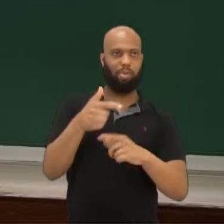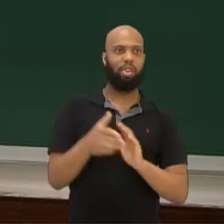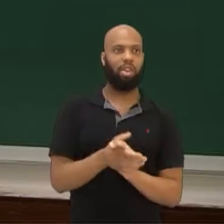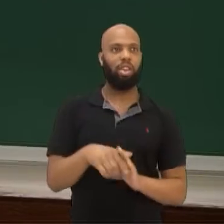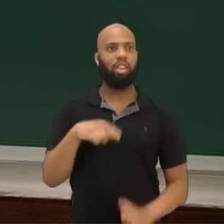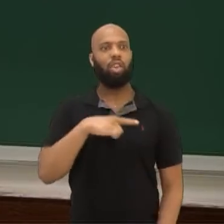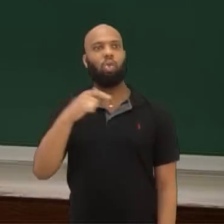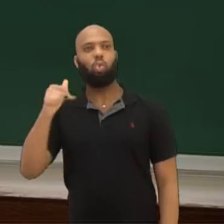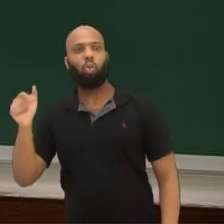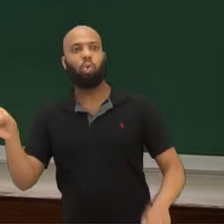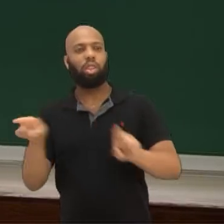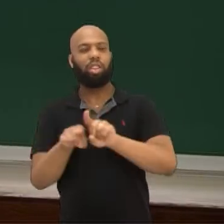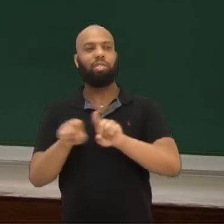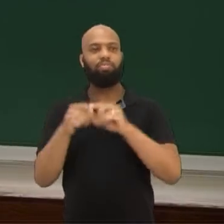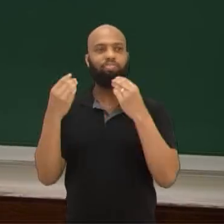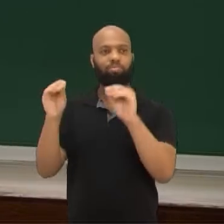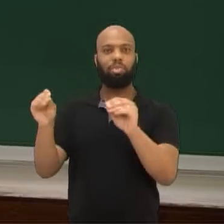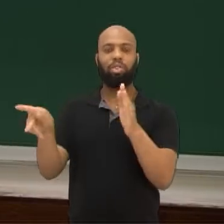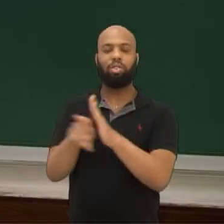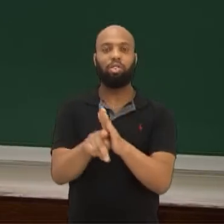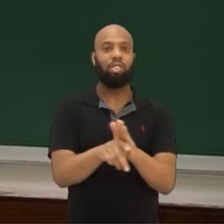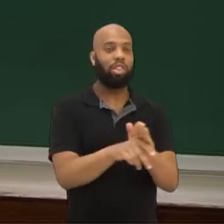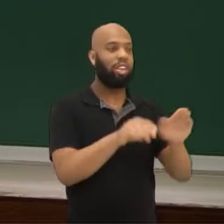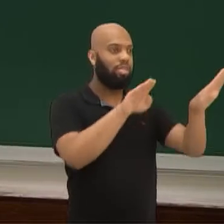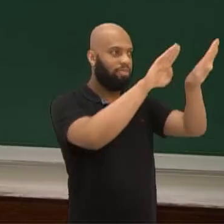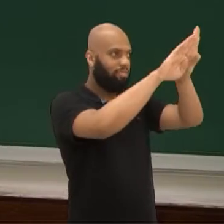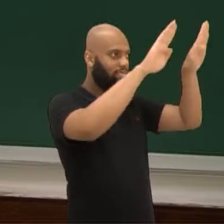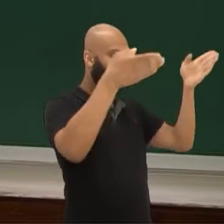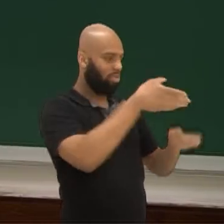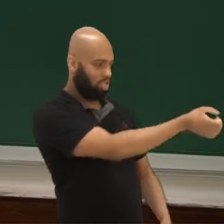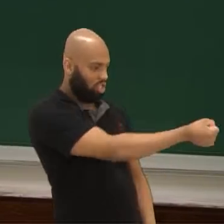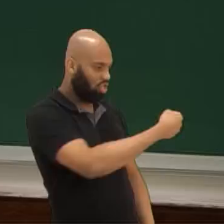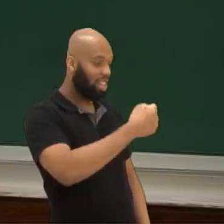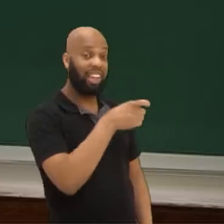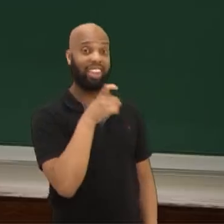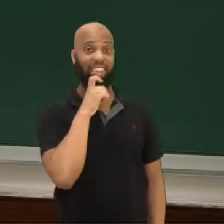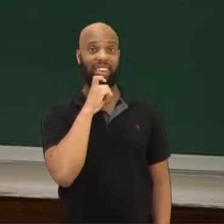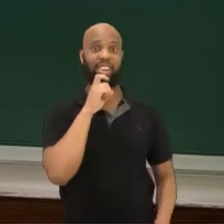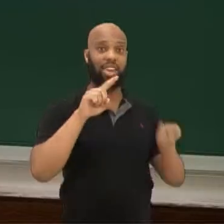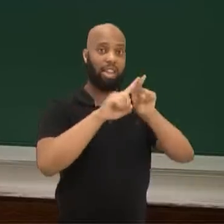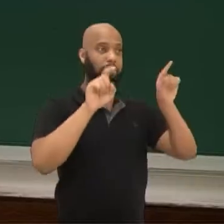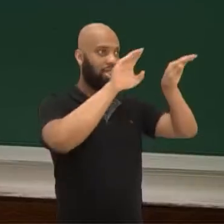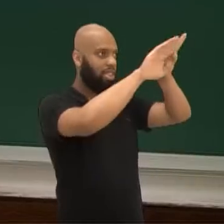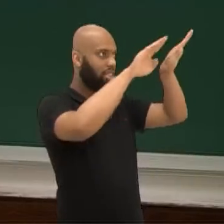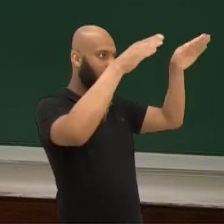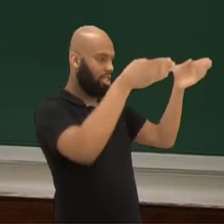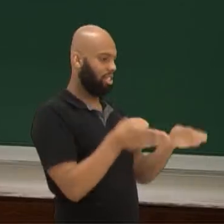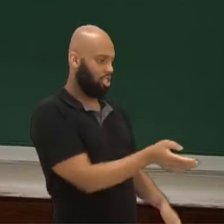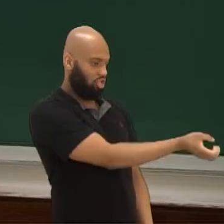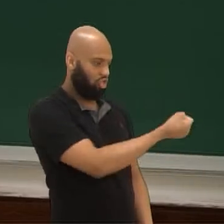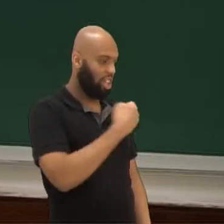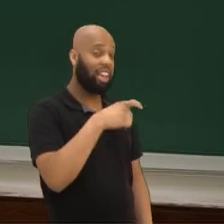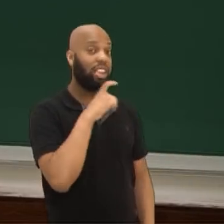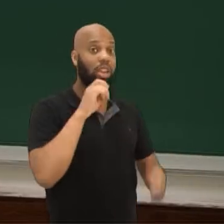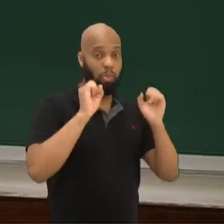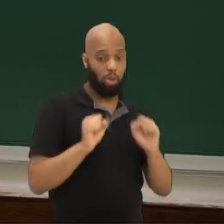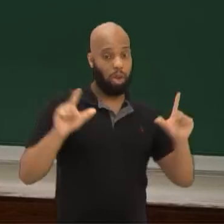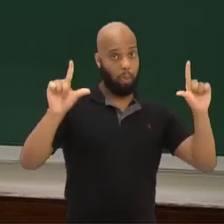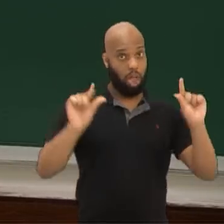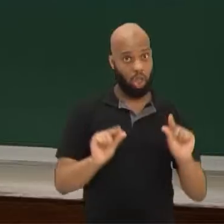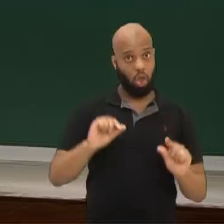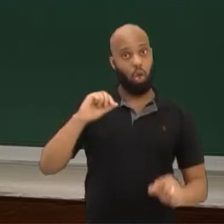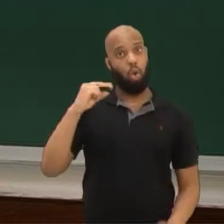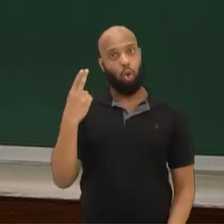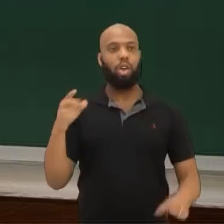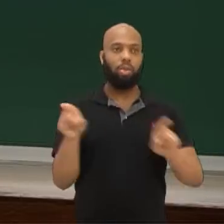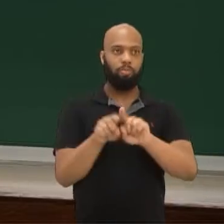o outro desenho que a professora colocou aqui é a porta da geladeira. Só que a porta da geladeira, ela pode ser menor ou ela pode